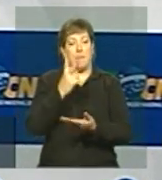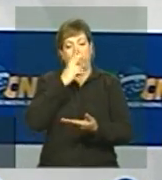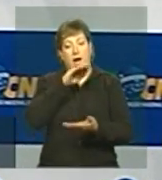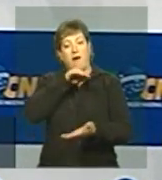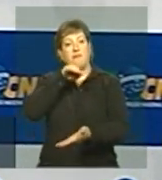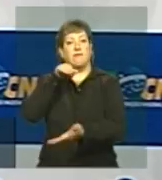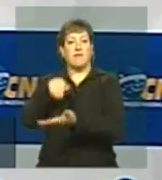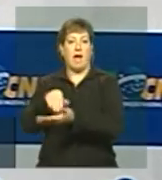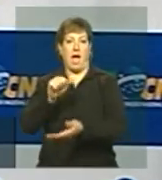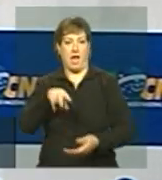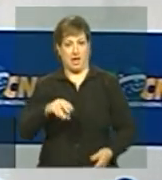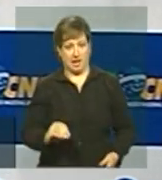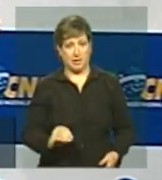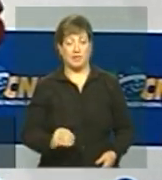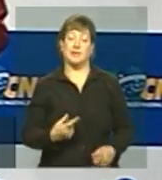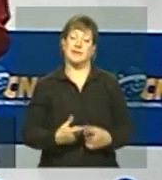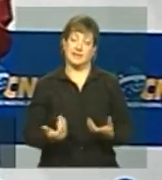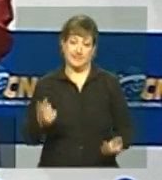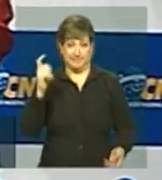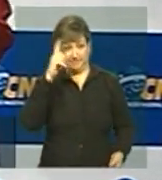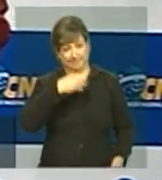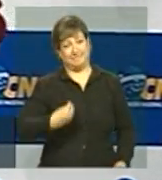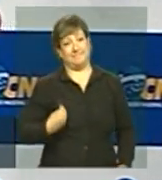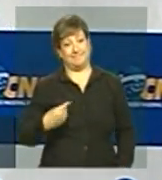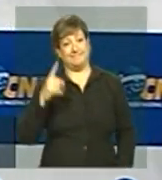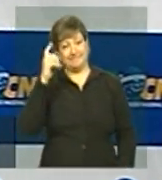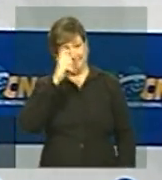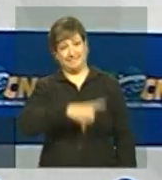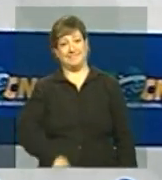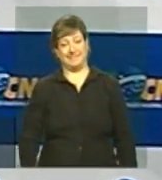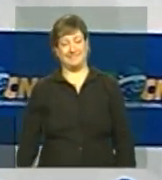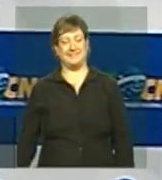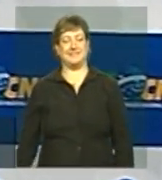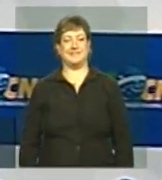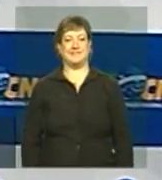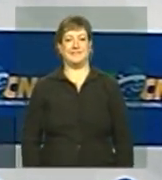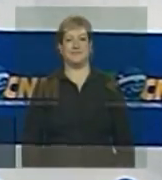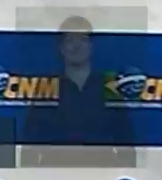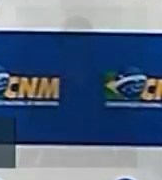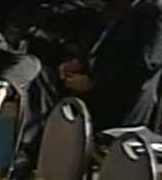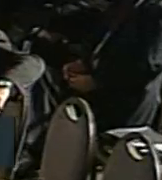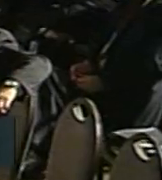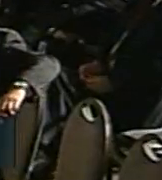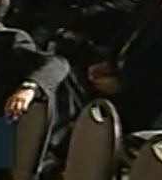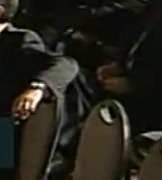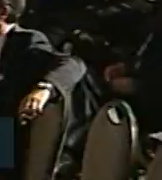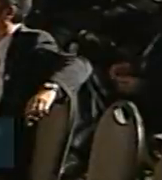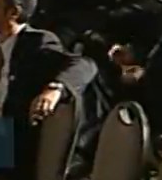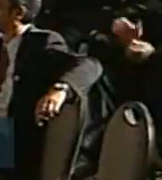tem... A vida é dura. A vida é dura.